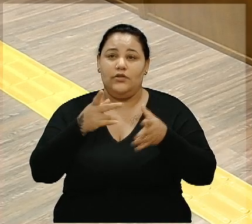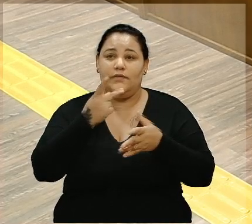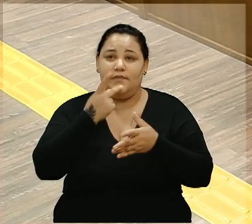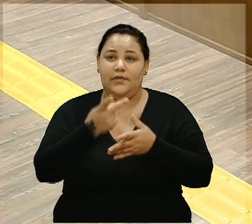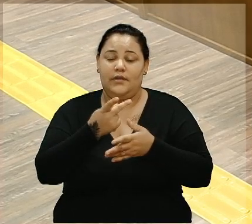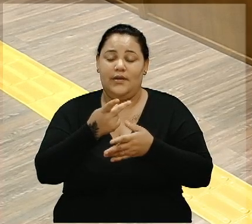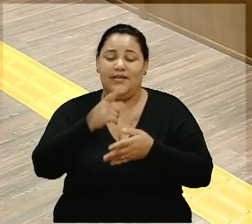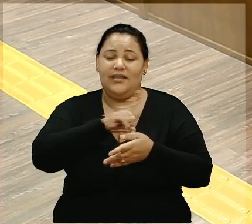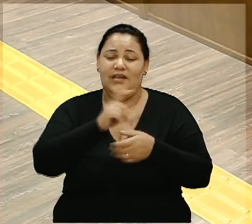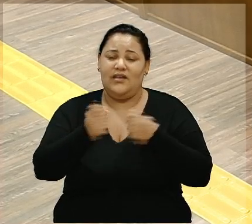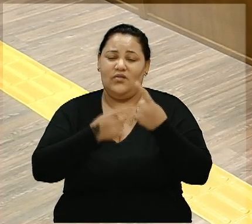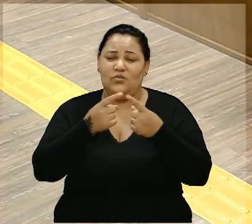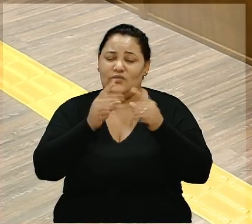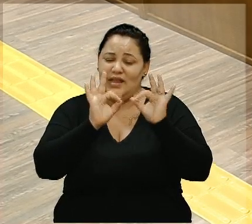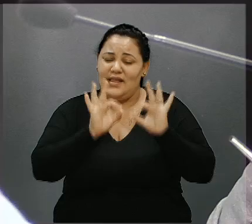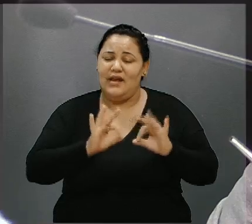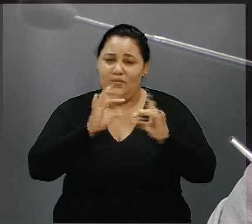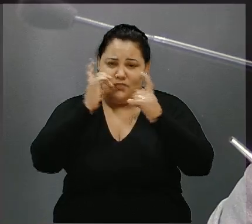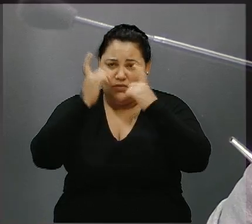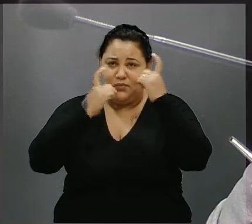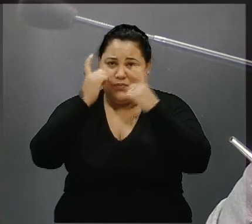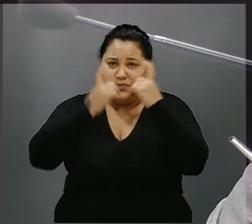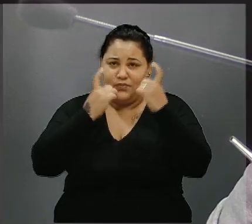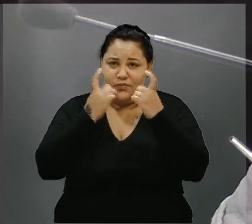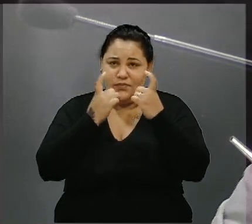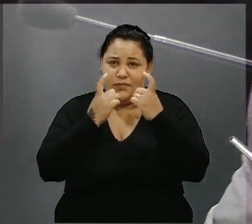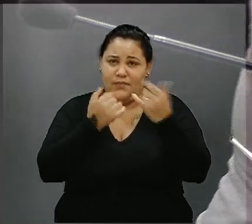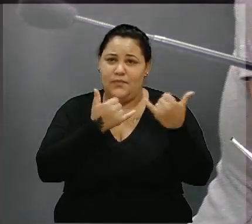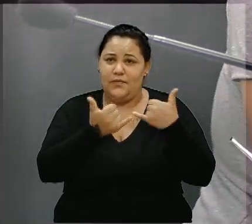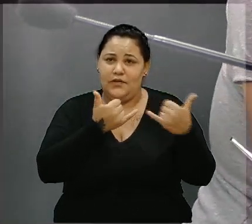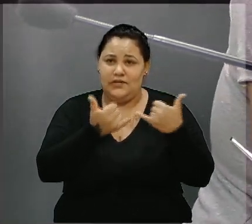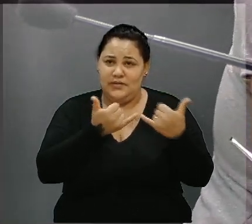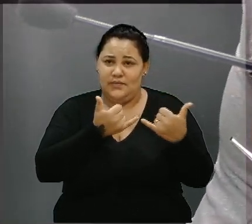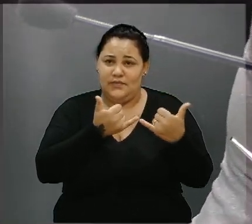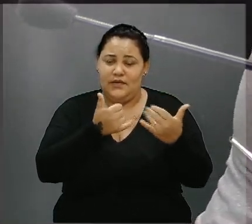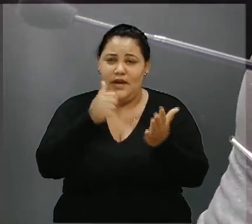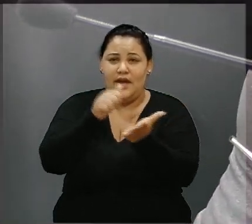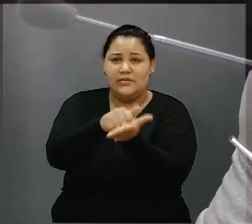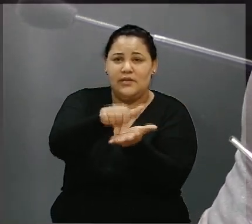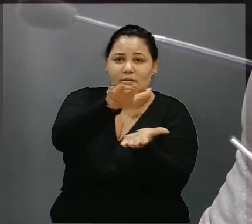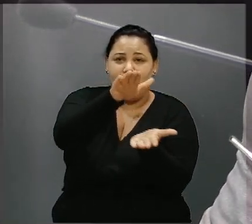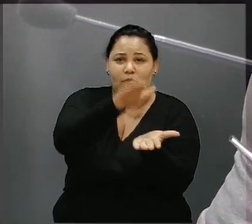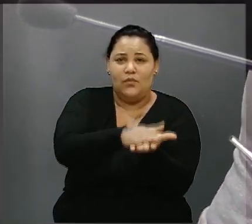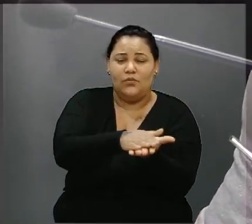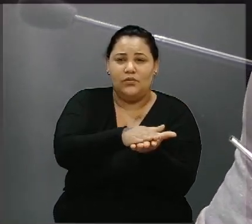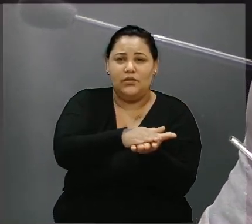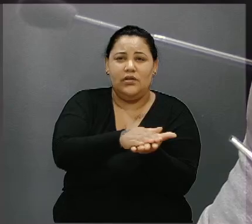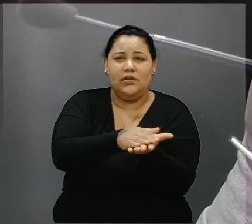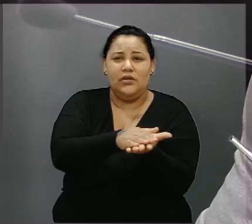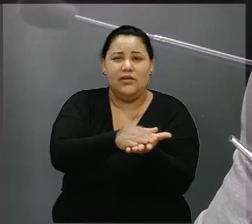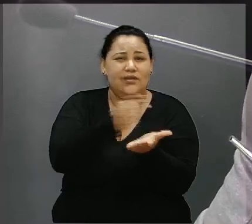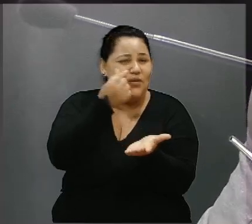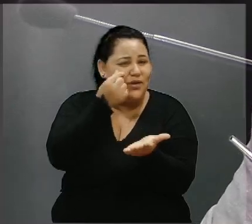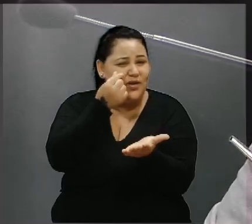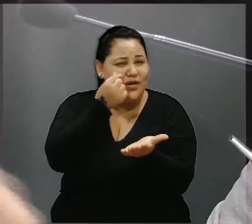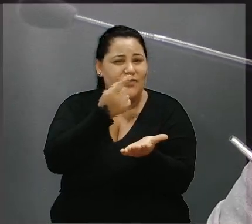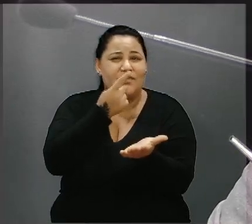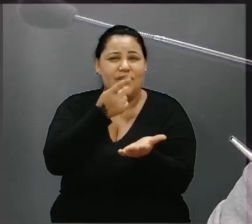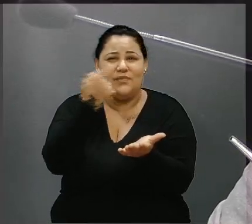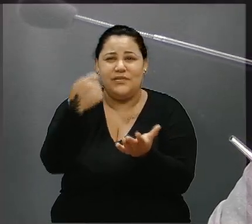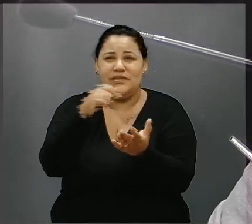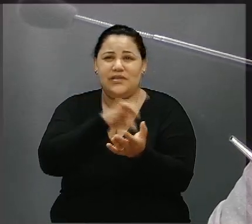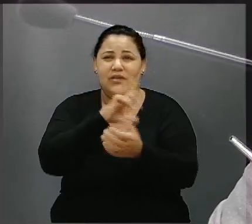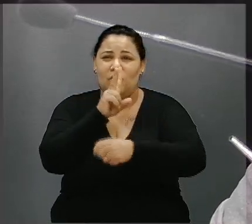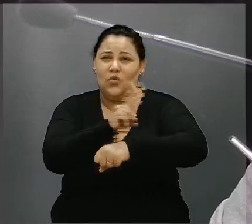tem questões preocupantes nesse tema, né, que nos preocupam muito. Por exemplo, essa fábrica de multas que o vereador Eloy comentou, a gente tem que ter um certo cuidado com